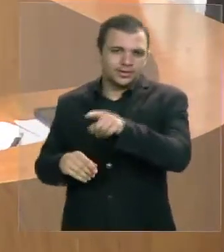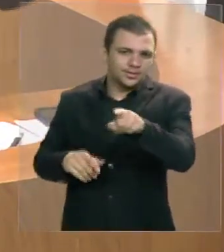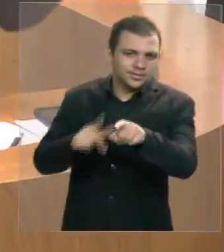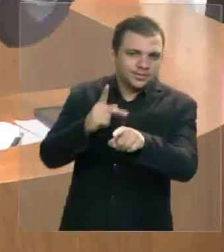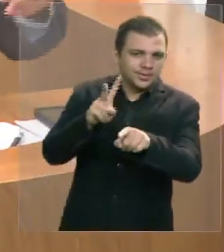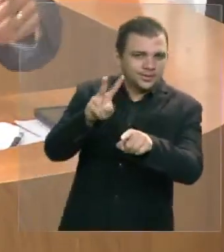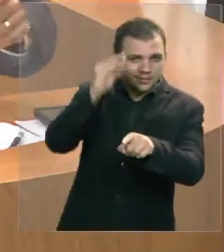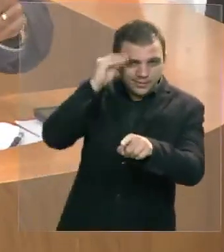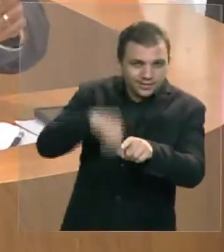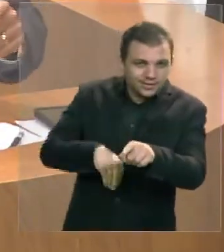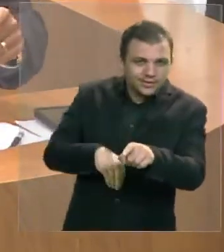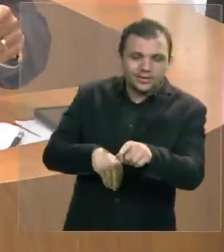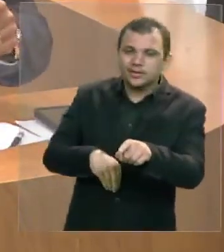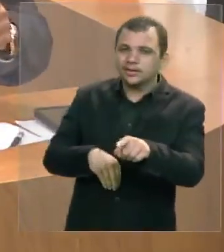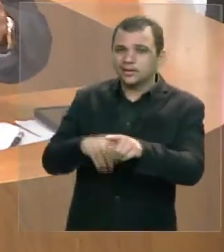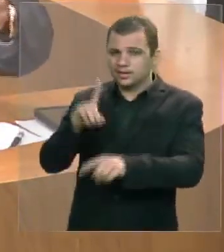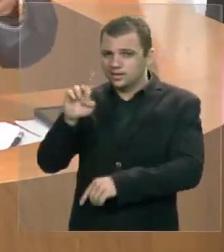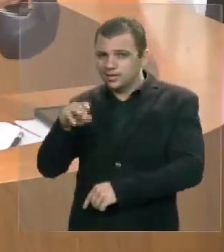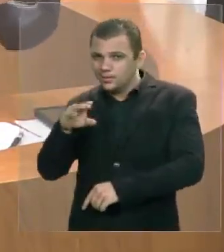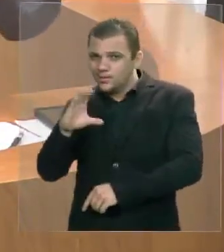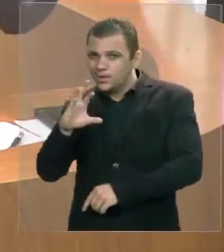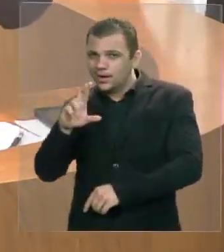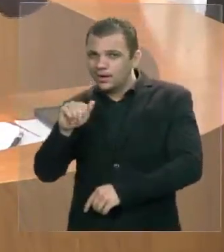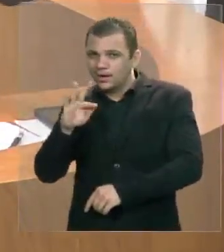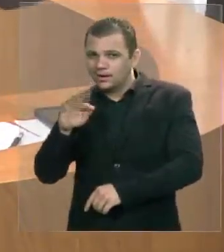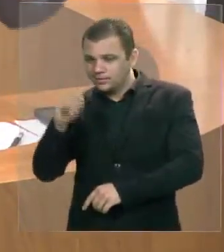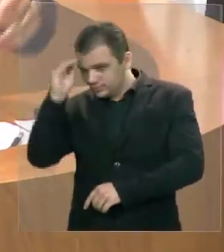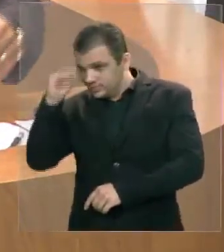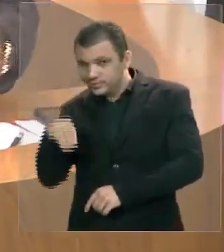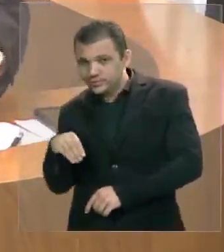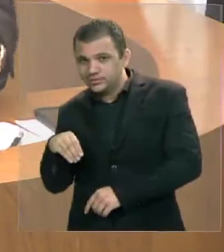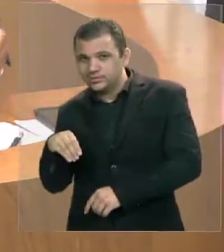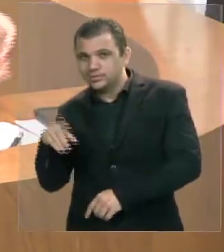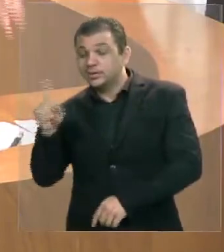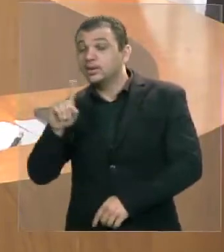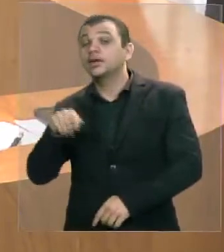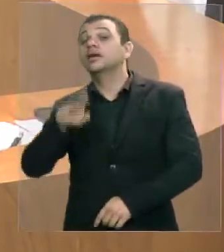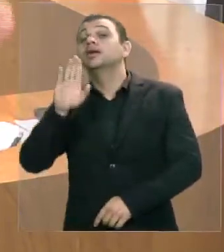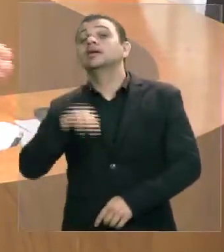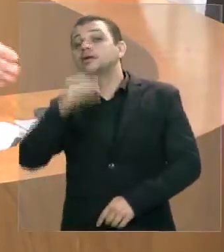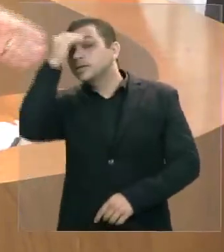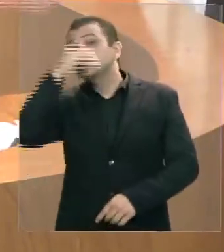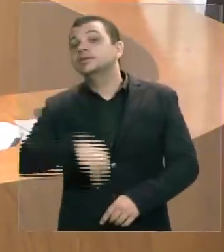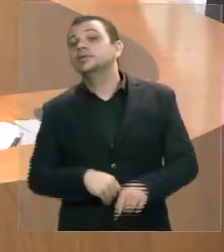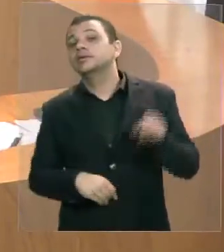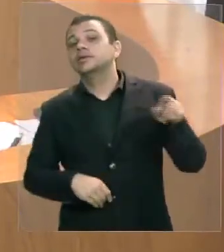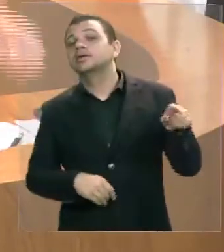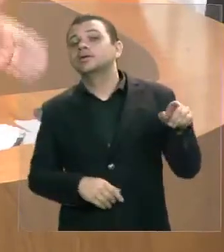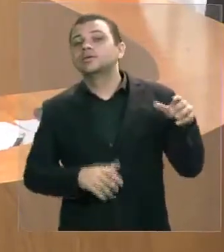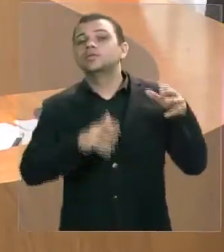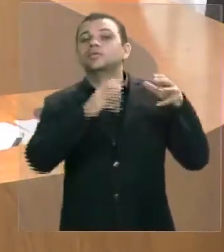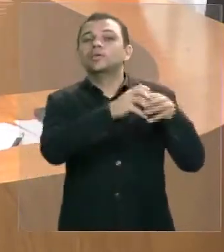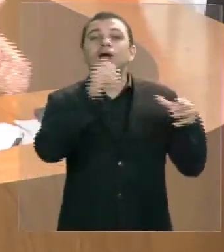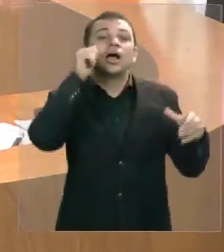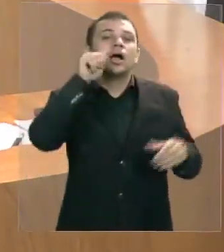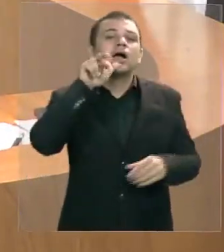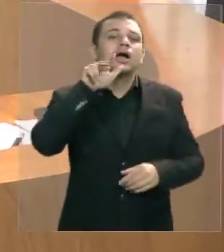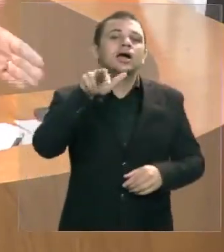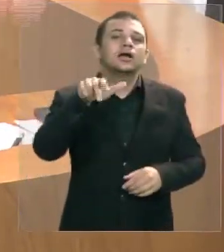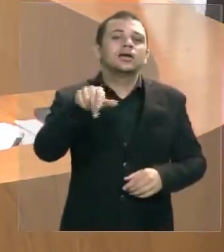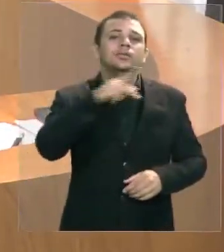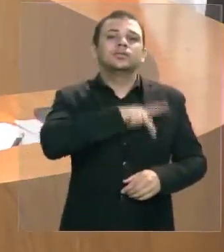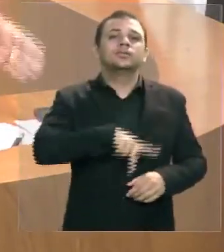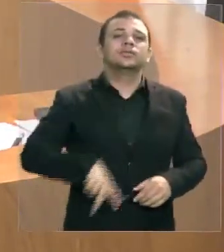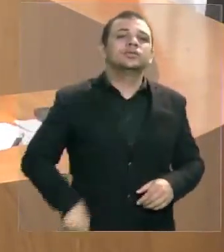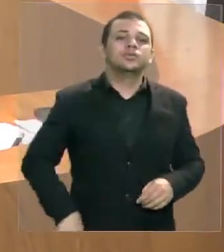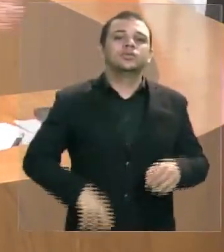Não, não. Foi do Democrata? Não. Foi do... Quem desistiu foi a irmã do presidente do